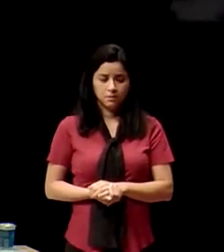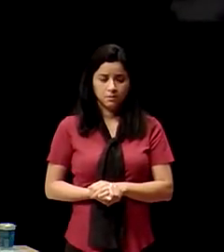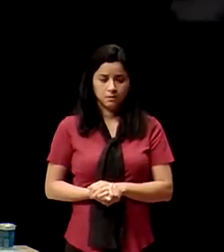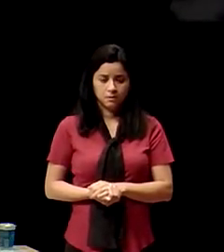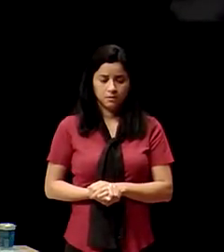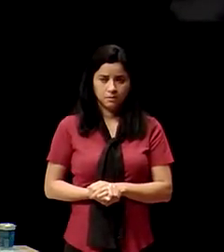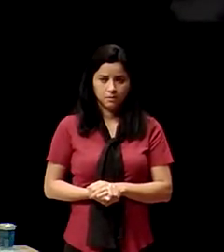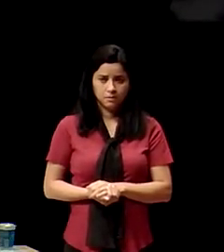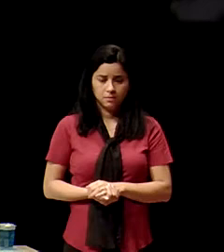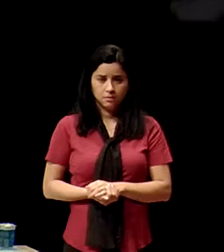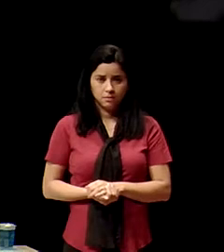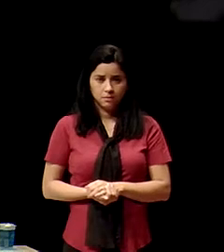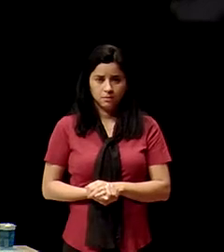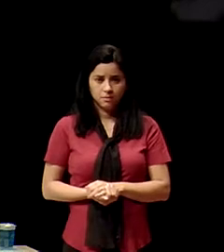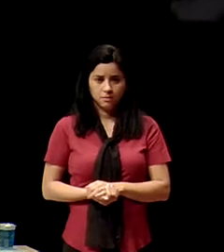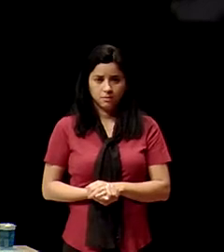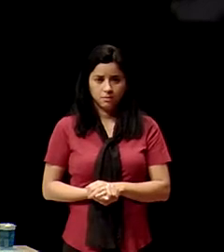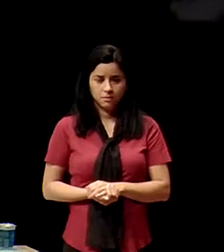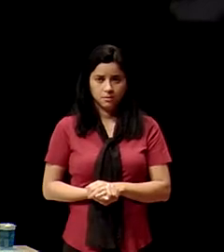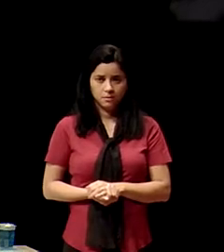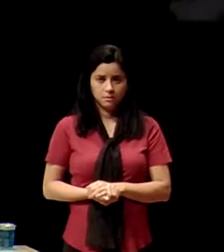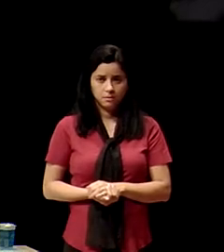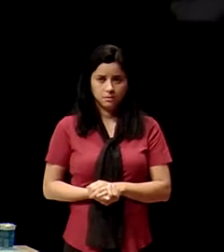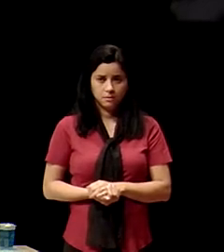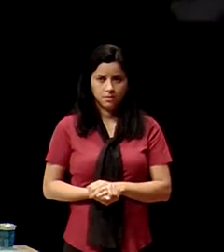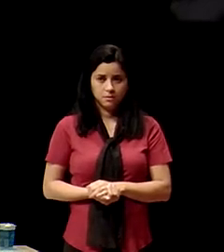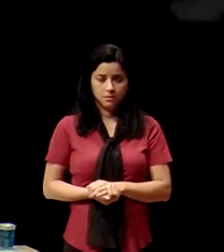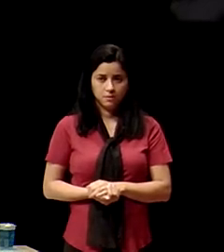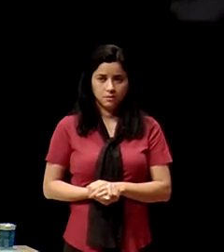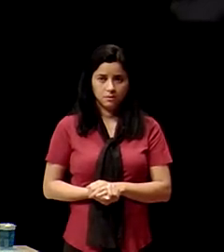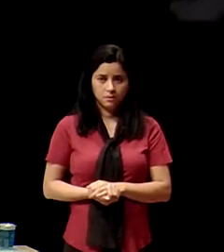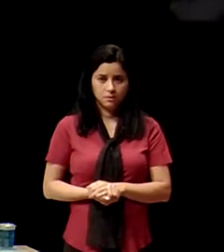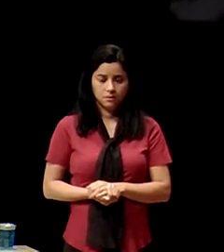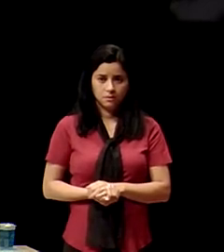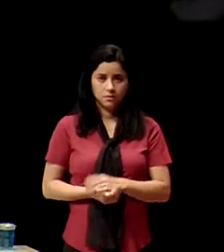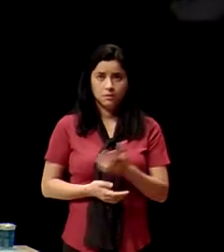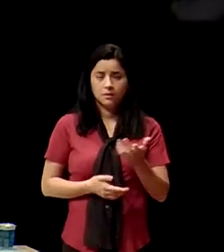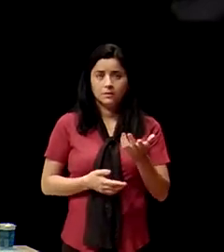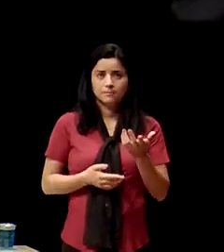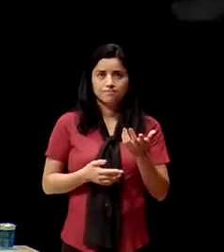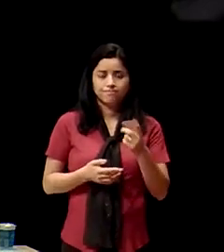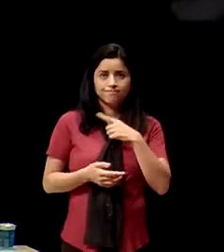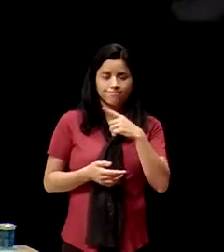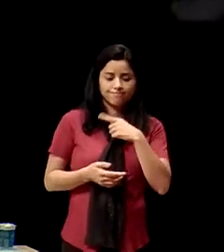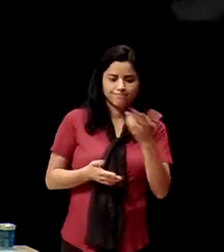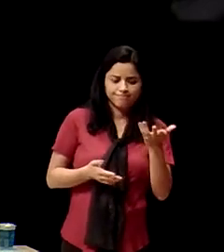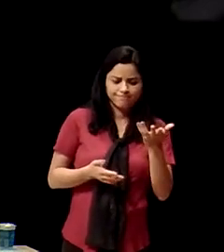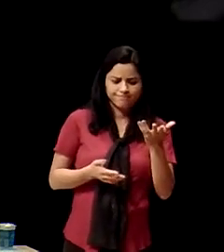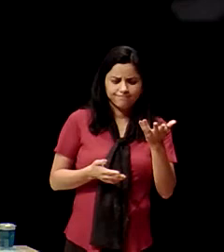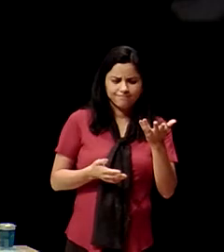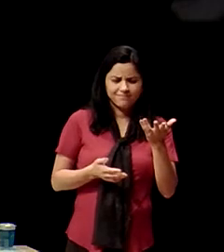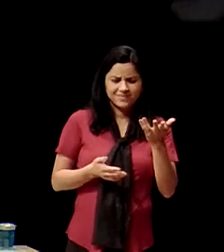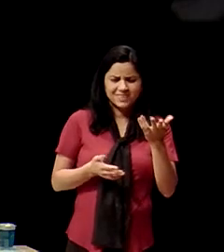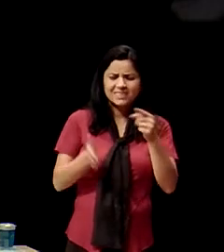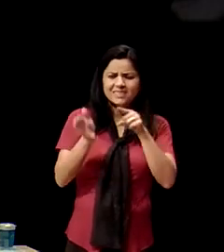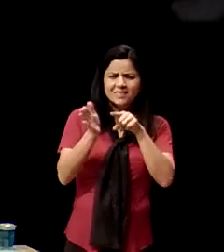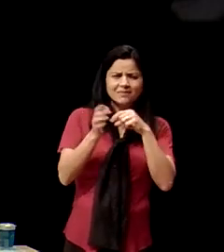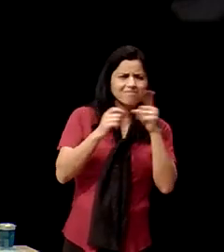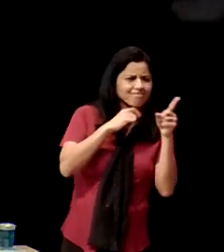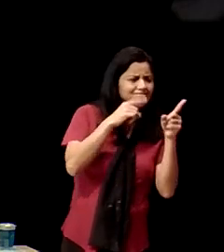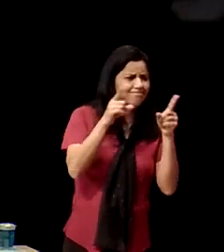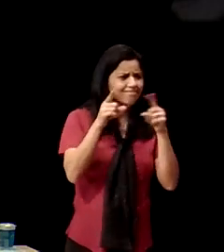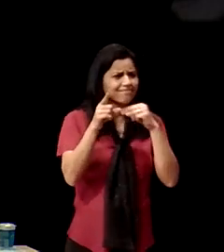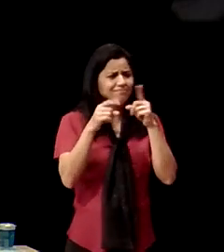social pedagogy with a holistic conception. Traz um questionamento